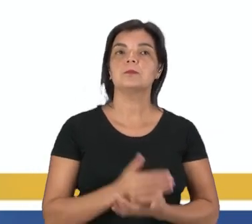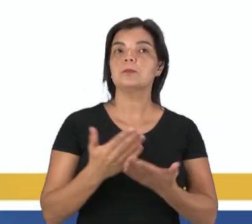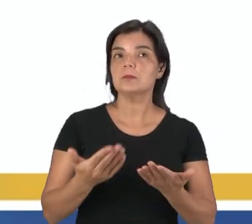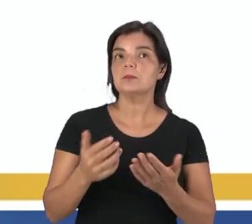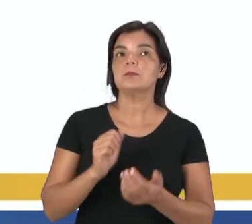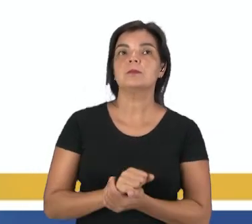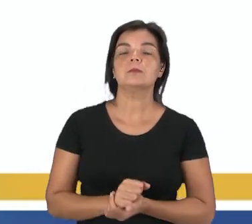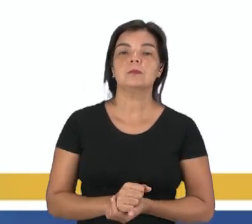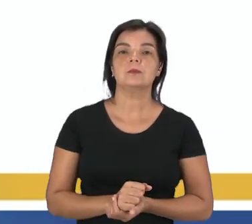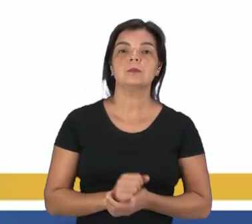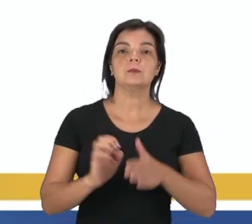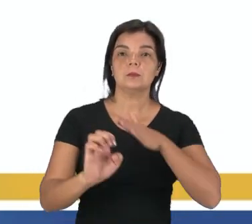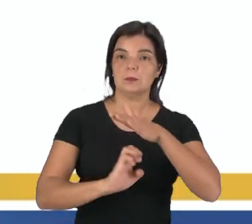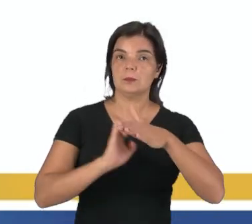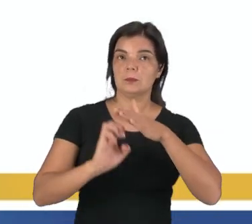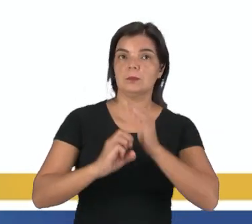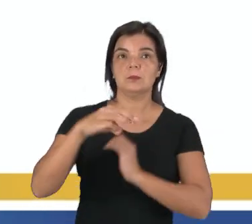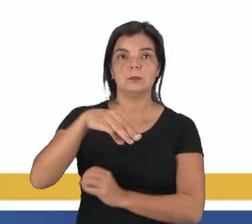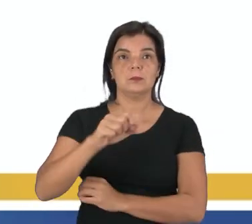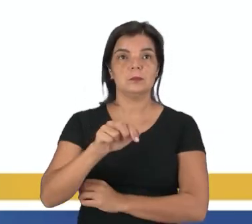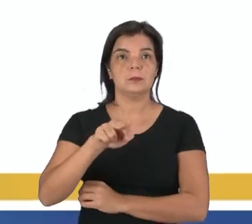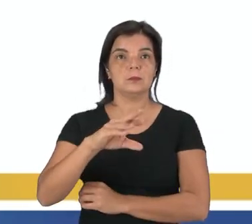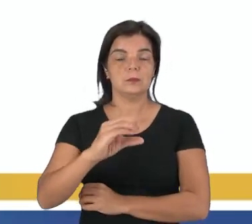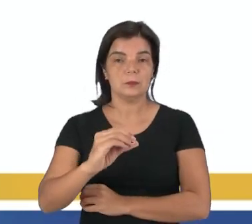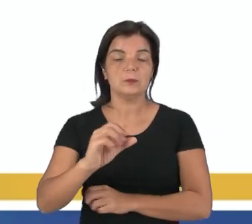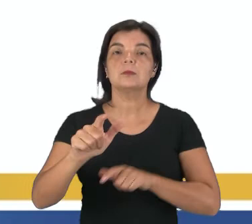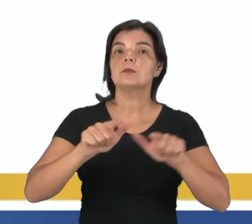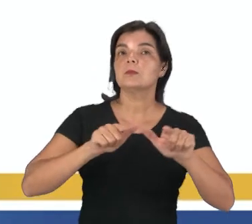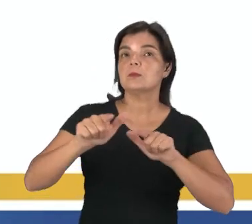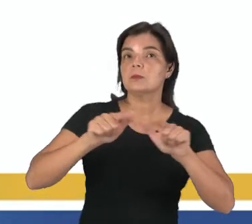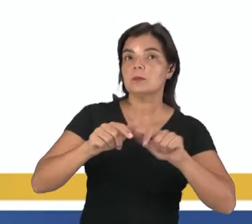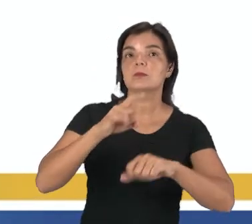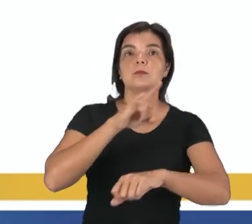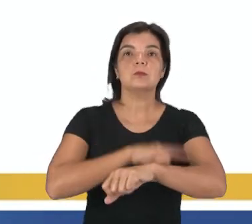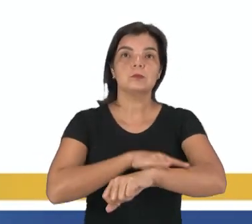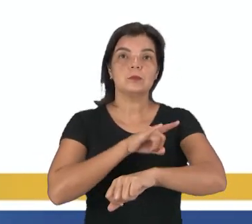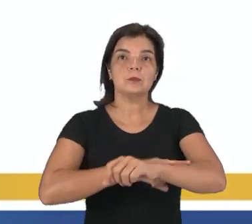Bom, na empresa em que Marcos trabalha, havia